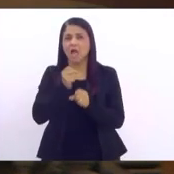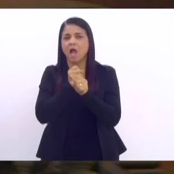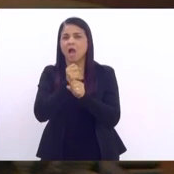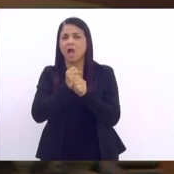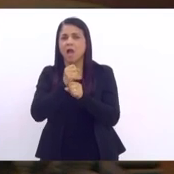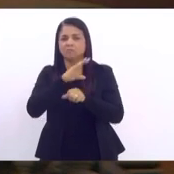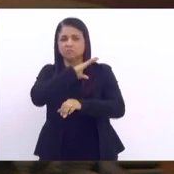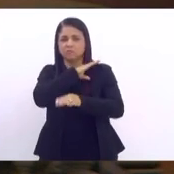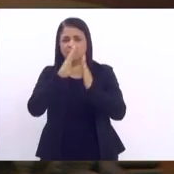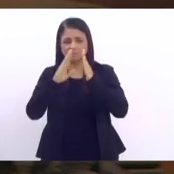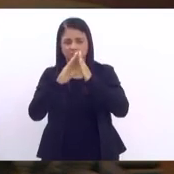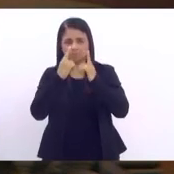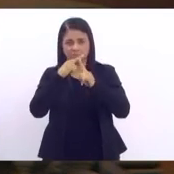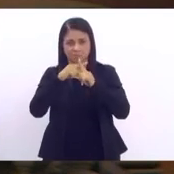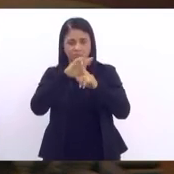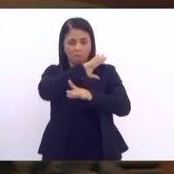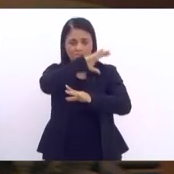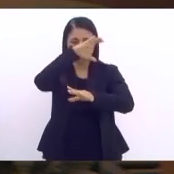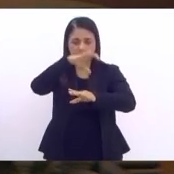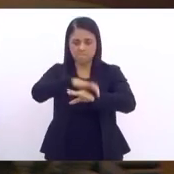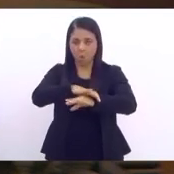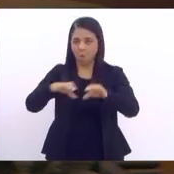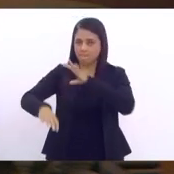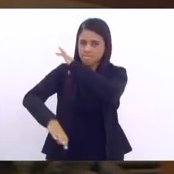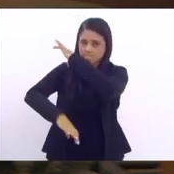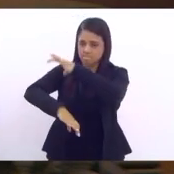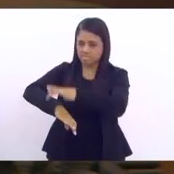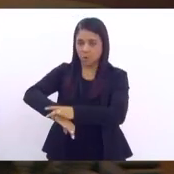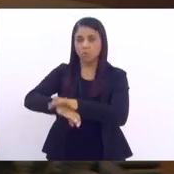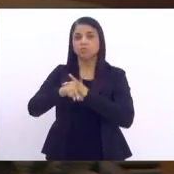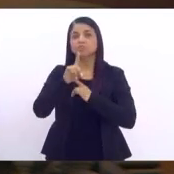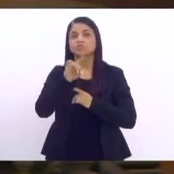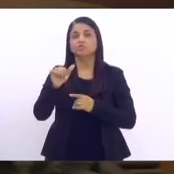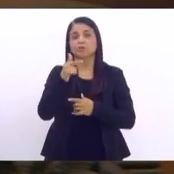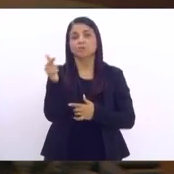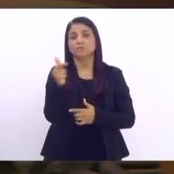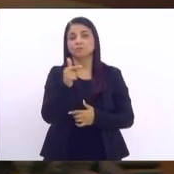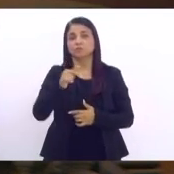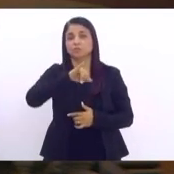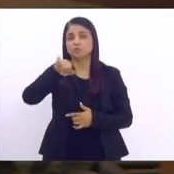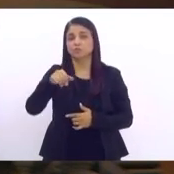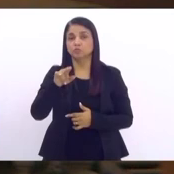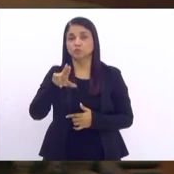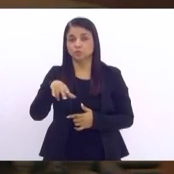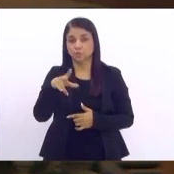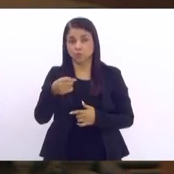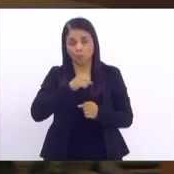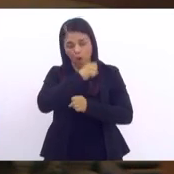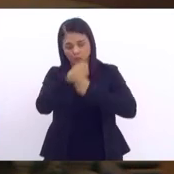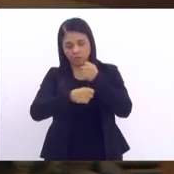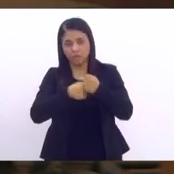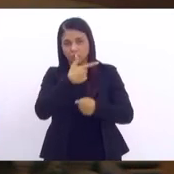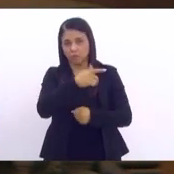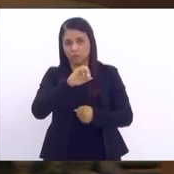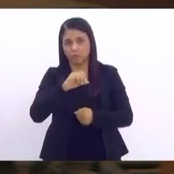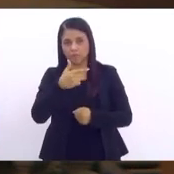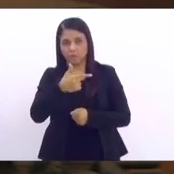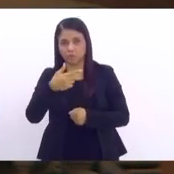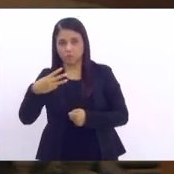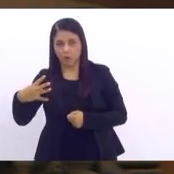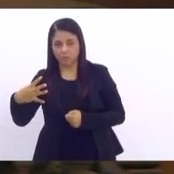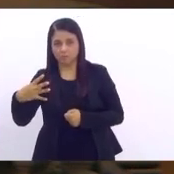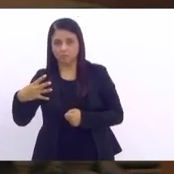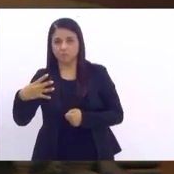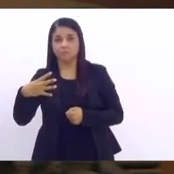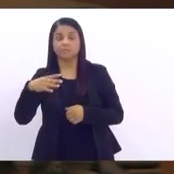acontecer no dia 22 de julho do próximo ano. As Assembleias de Deus é